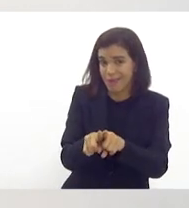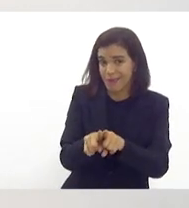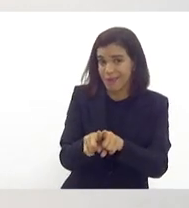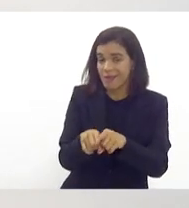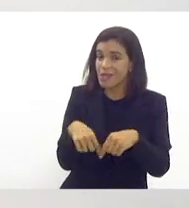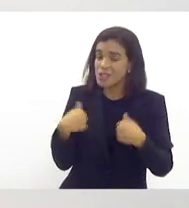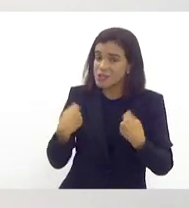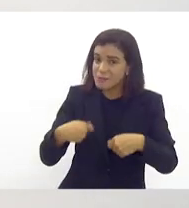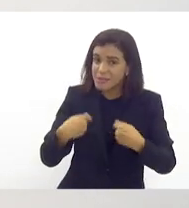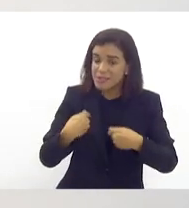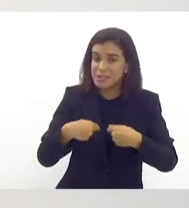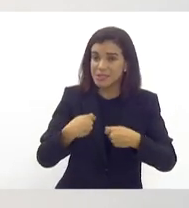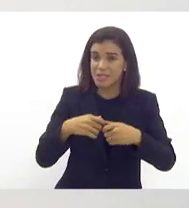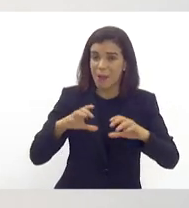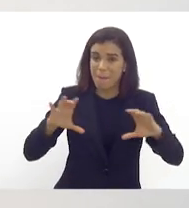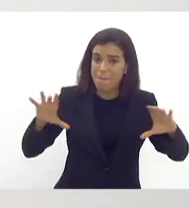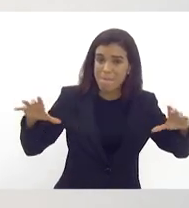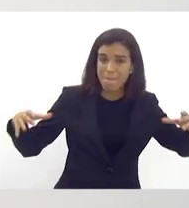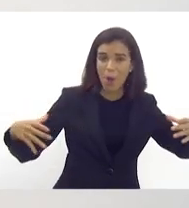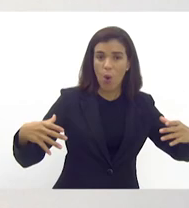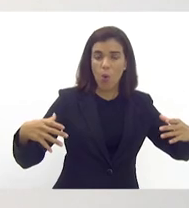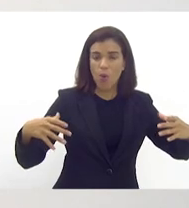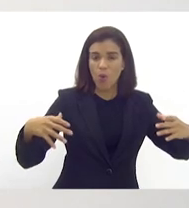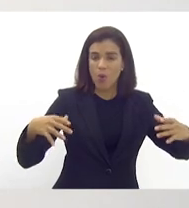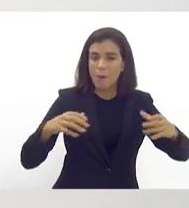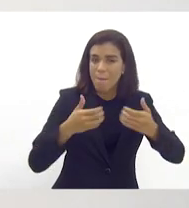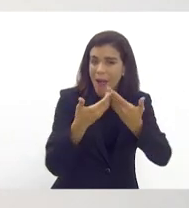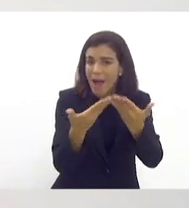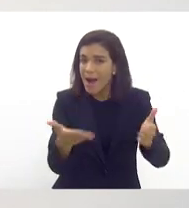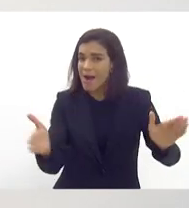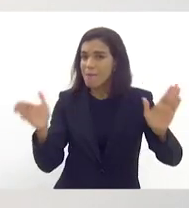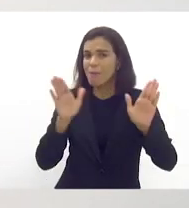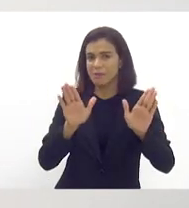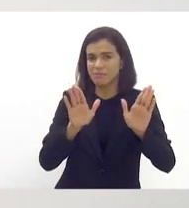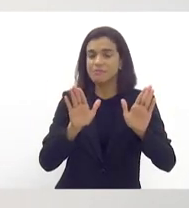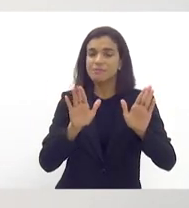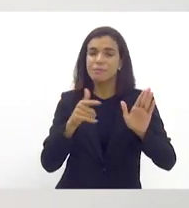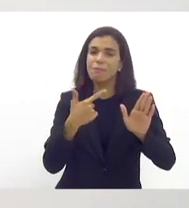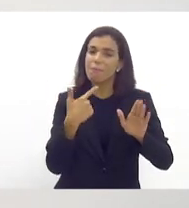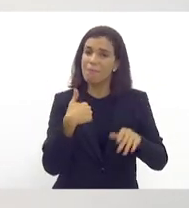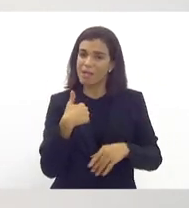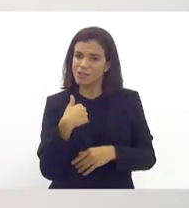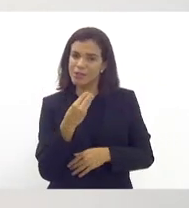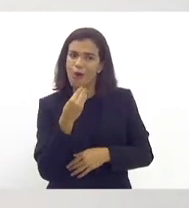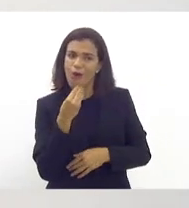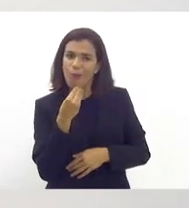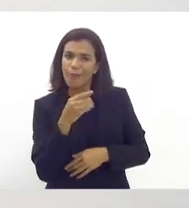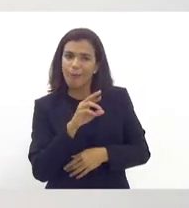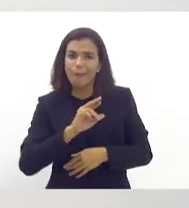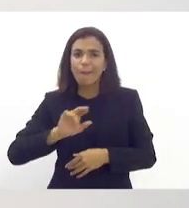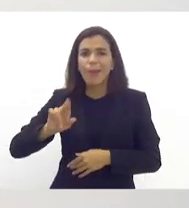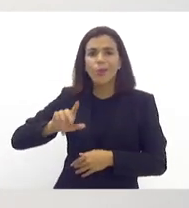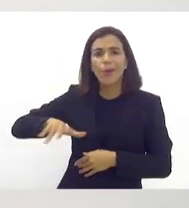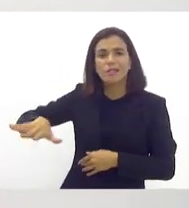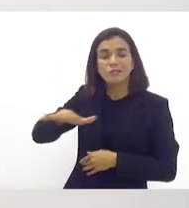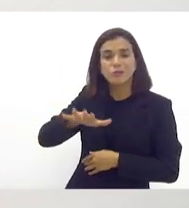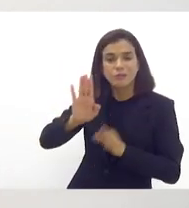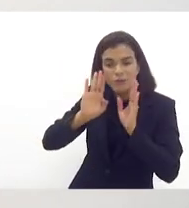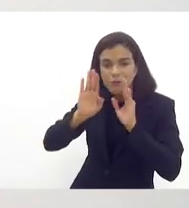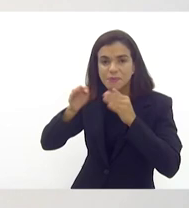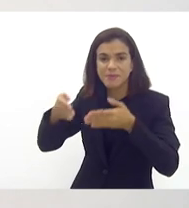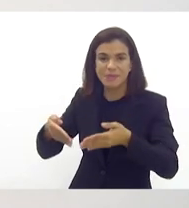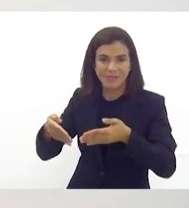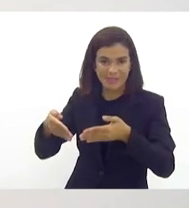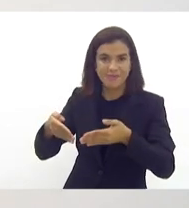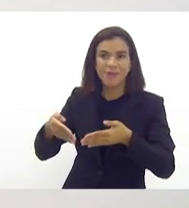a gente vai ter que fazer é de uma maneira Ampla de uma maneira ampla para aquilo que parece que é óbvio pra gente mas não é óbvio para aquela situação específica para